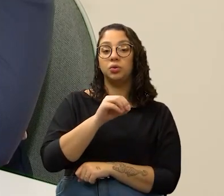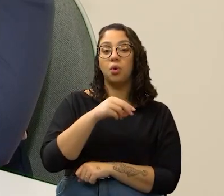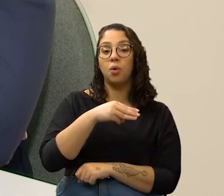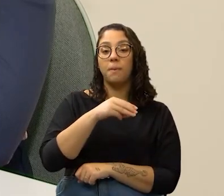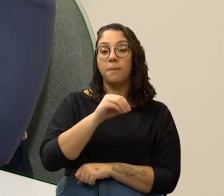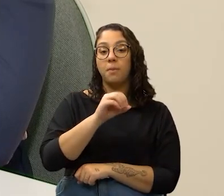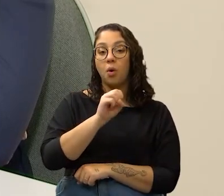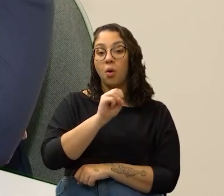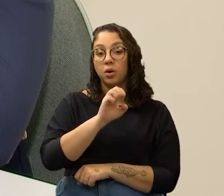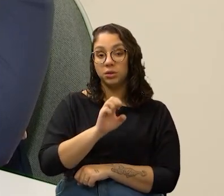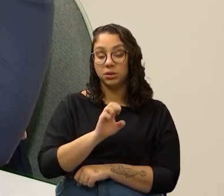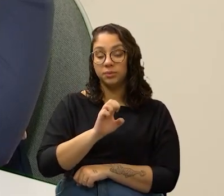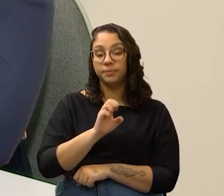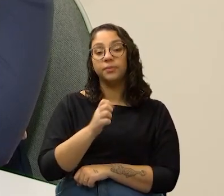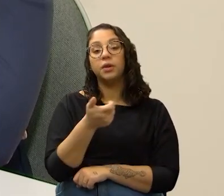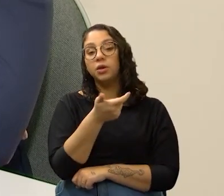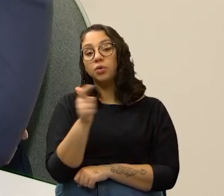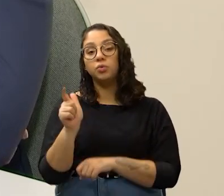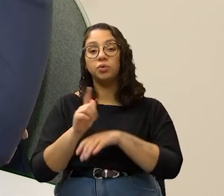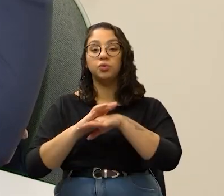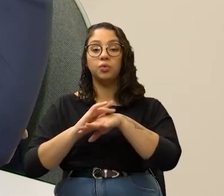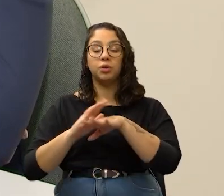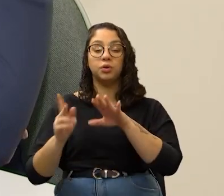osteoartroses de uma maneira geral, tá?